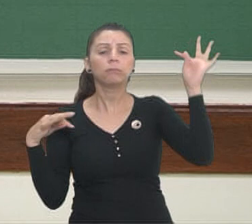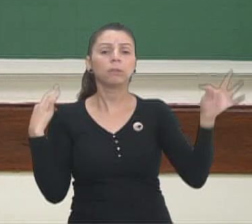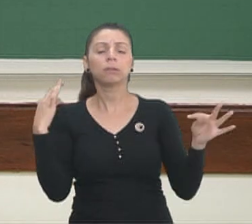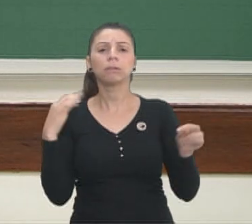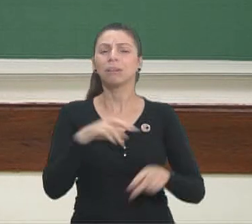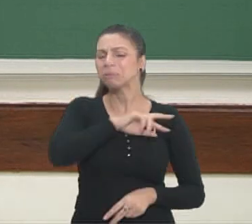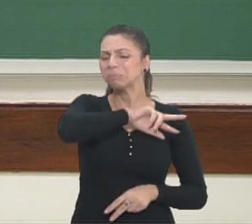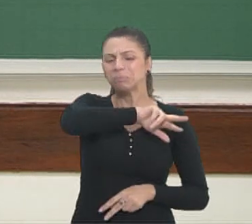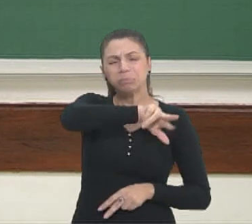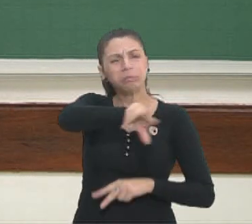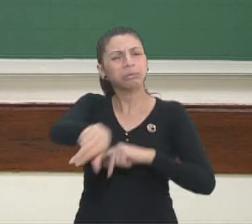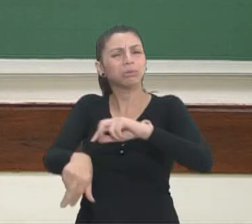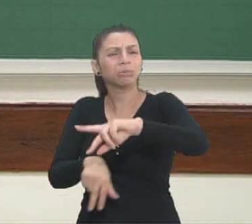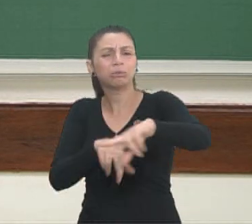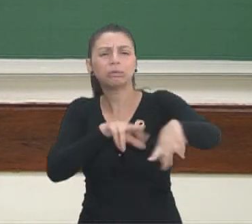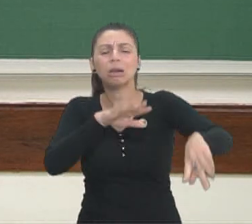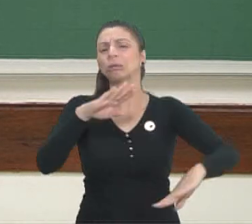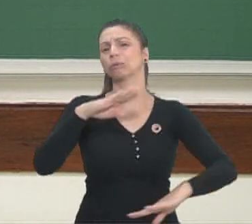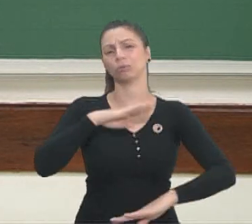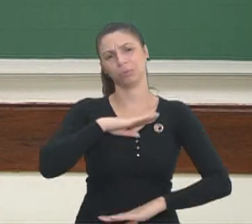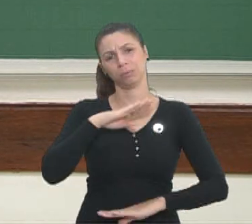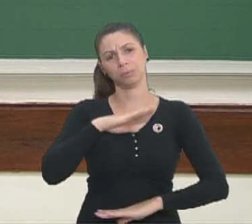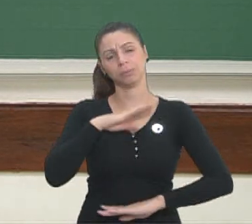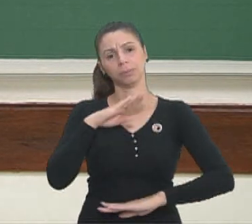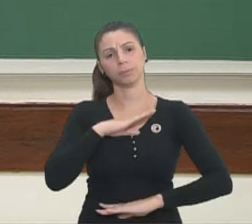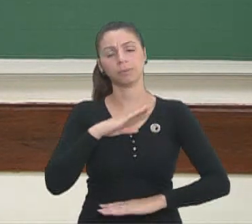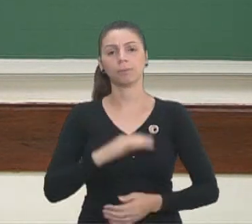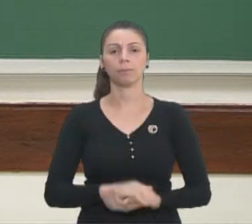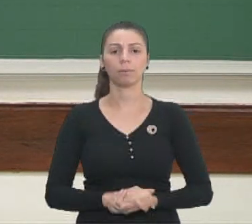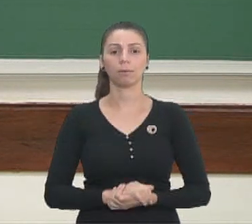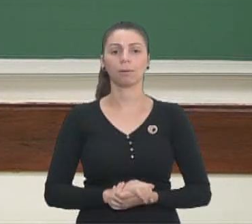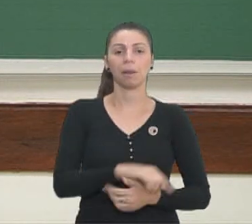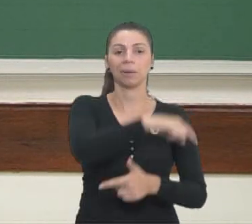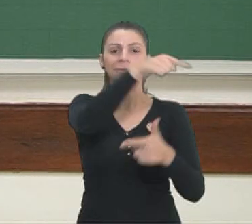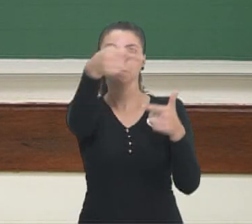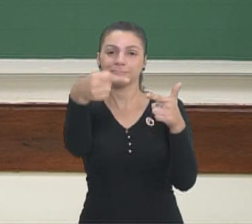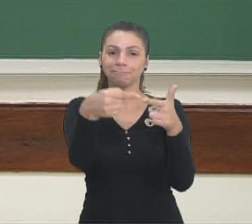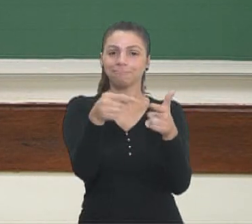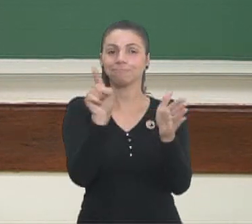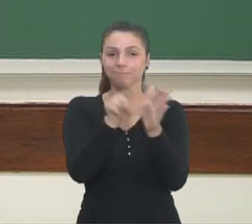vários motivos aí. Vamos à segunda questão?